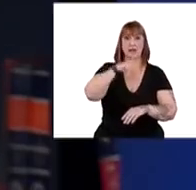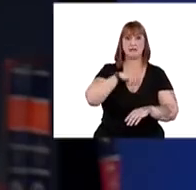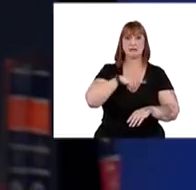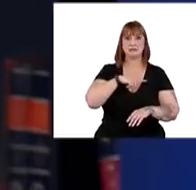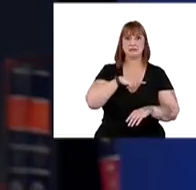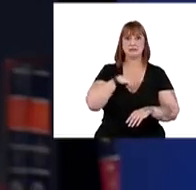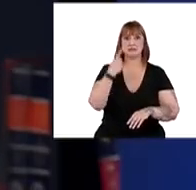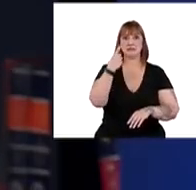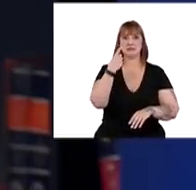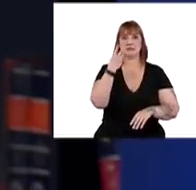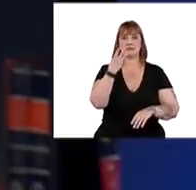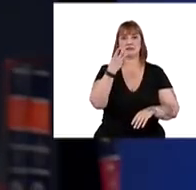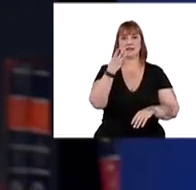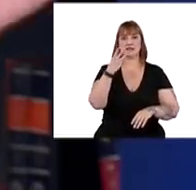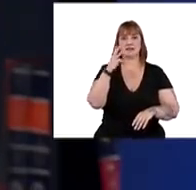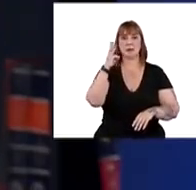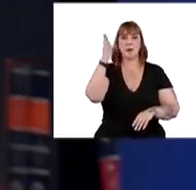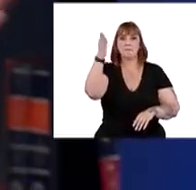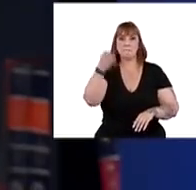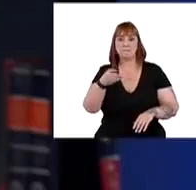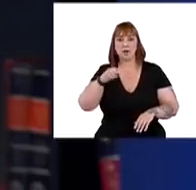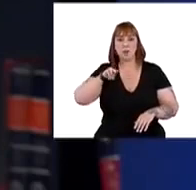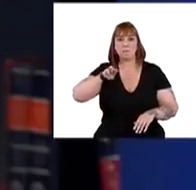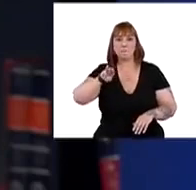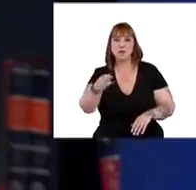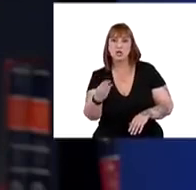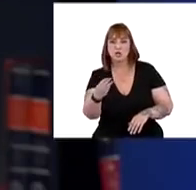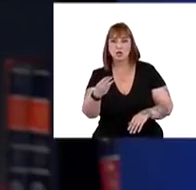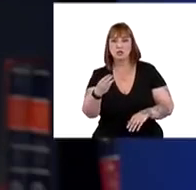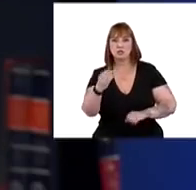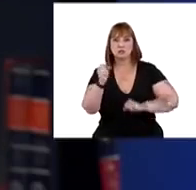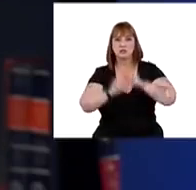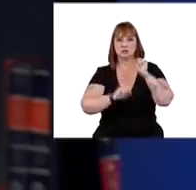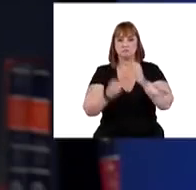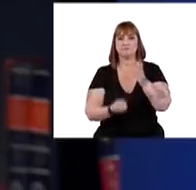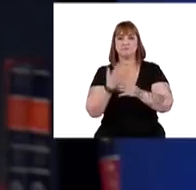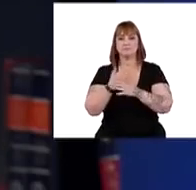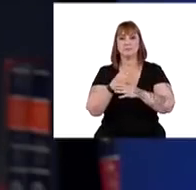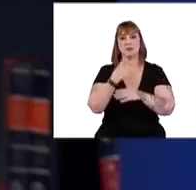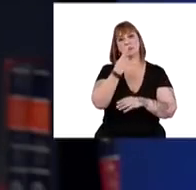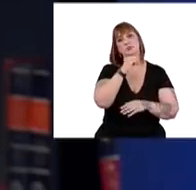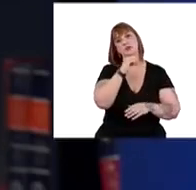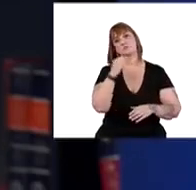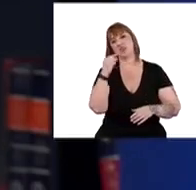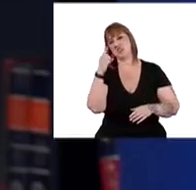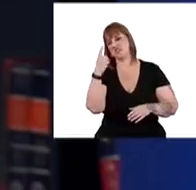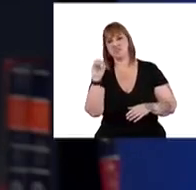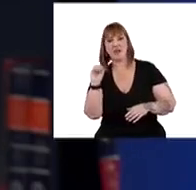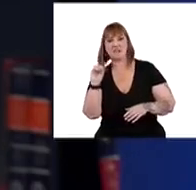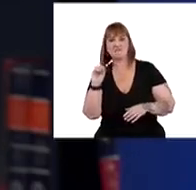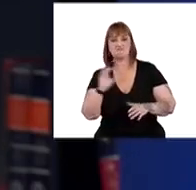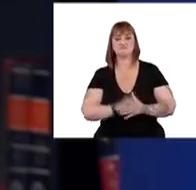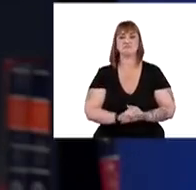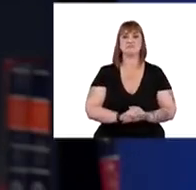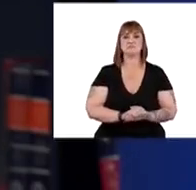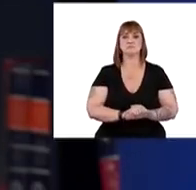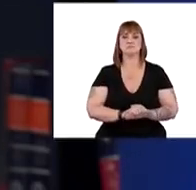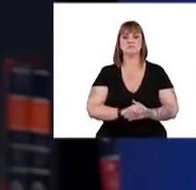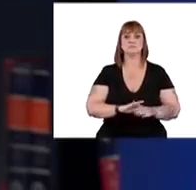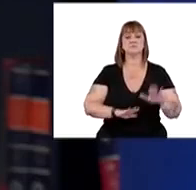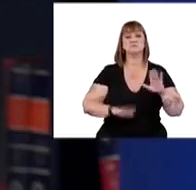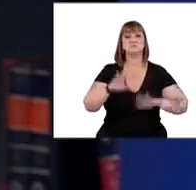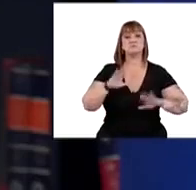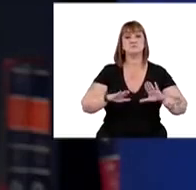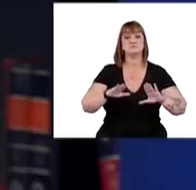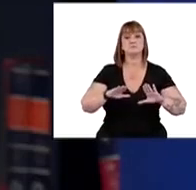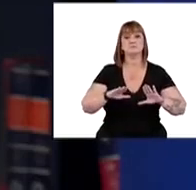13,5 milhões de empregos entre 2003 e 2010, mas em decorrência